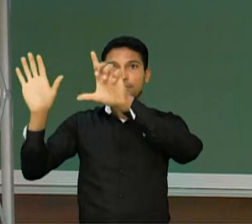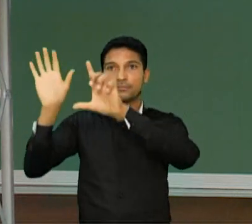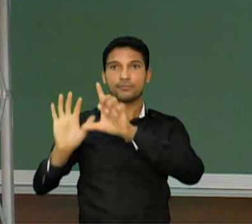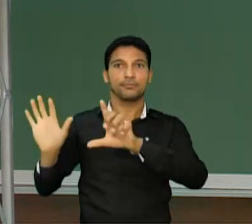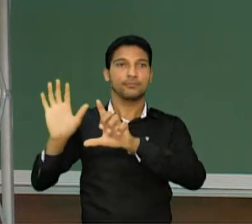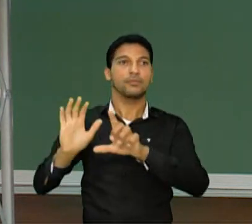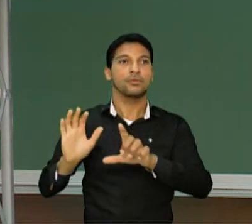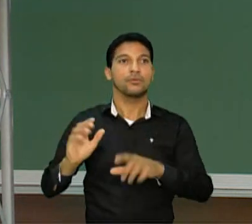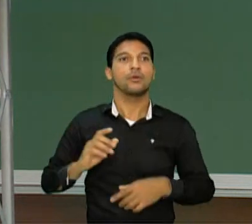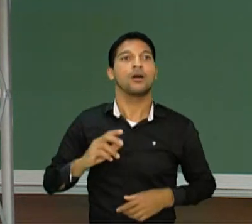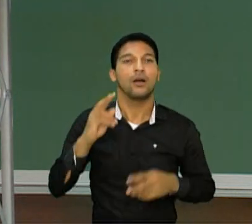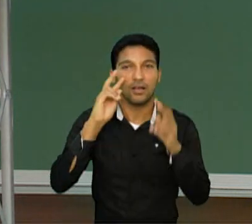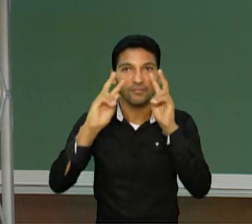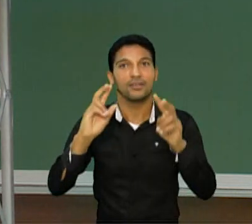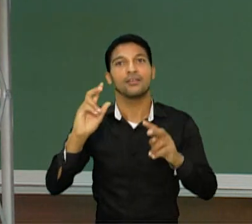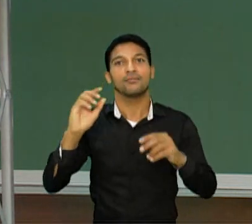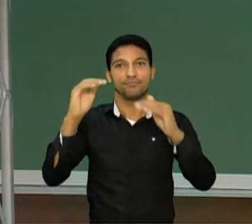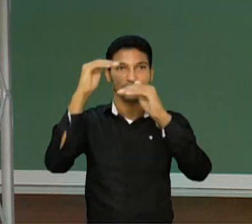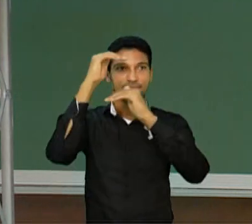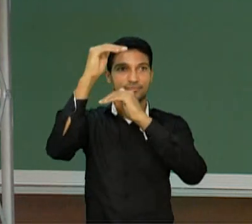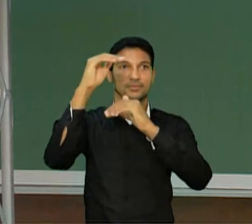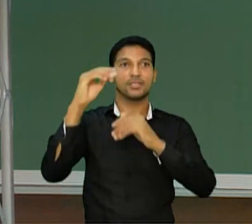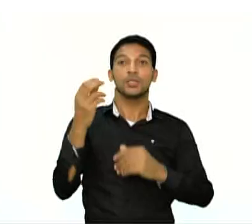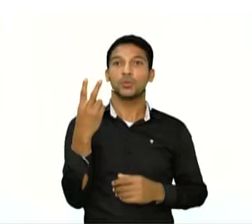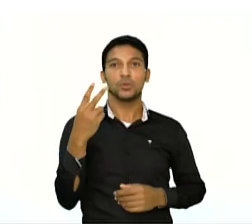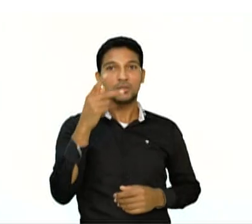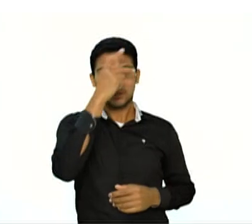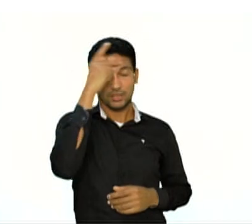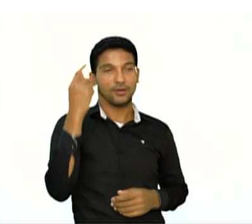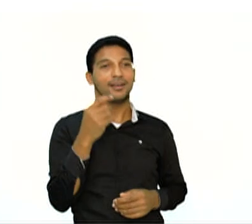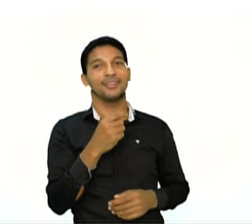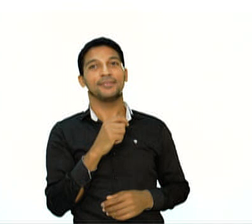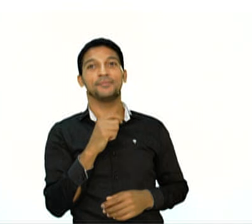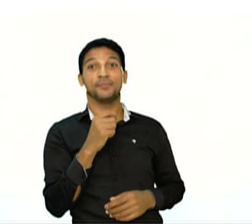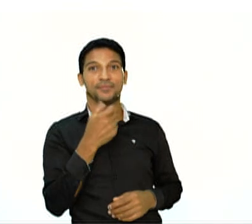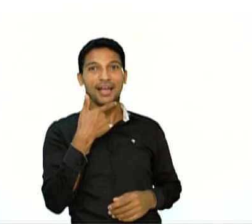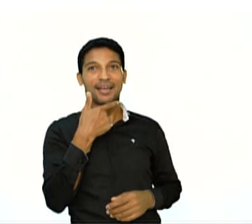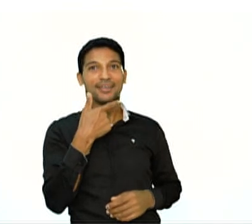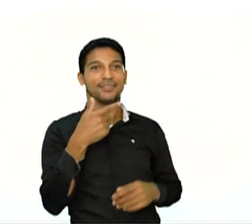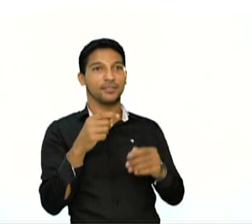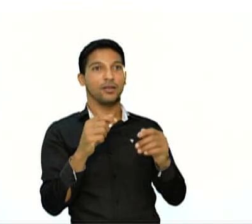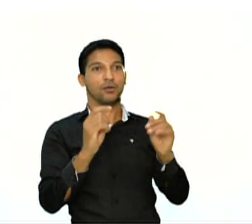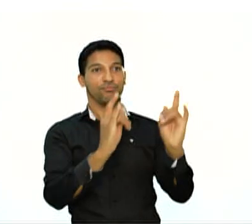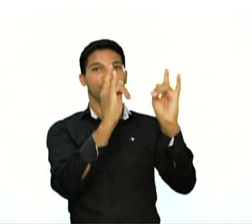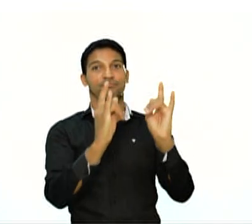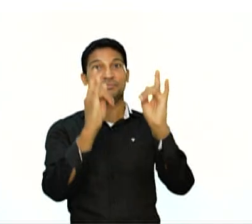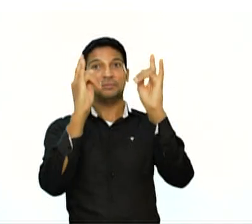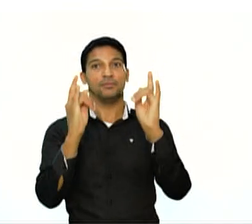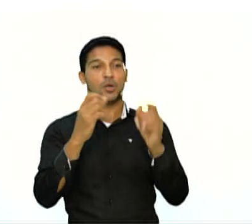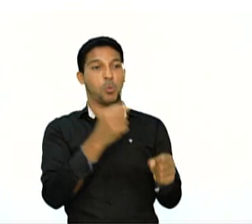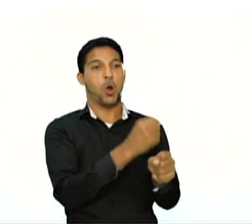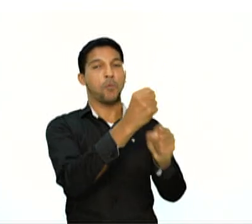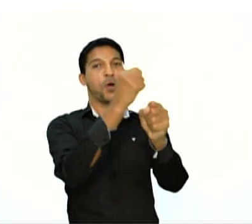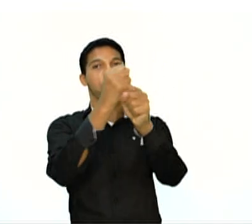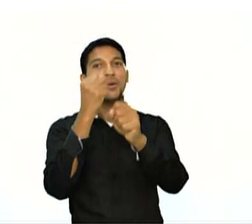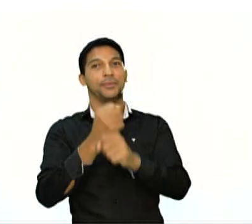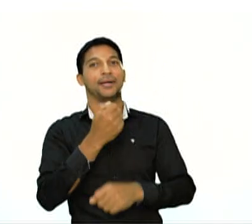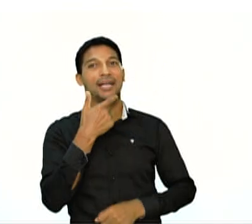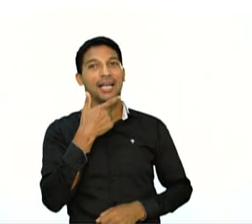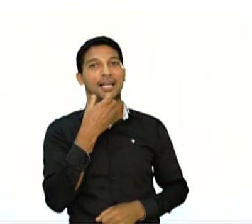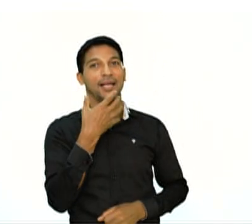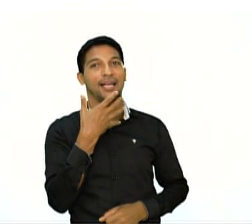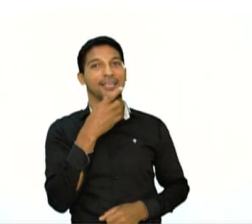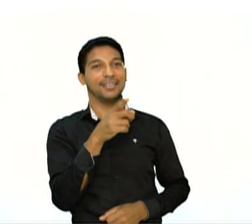duas pessoas, vejam, sorridentes, muito satisfeitas, devem ser até os donos da área a ser construída, dizendo, é